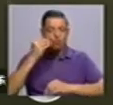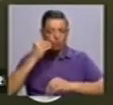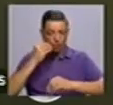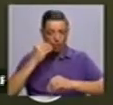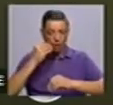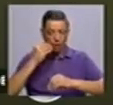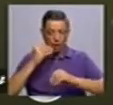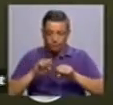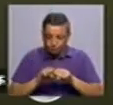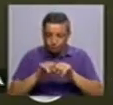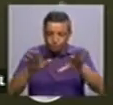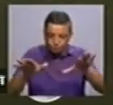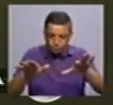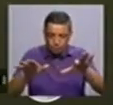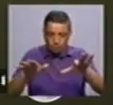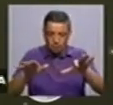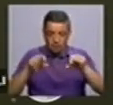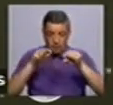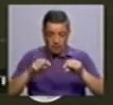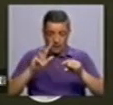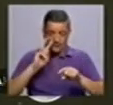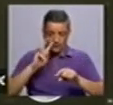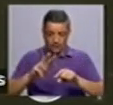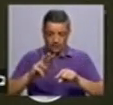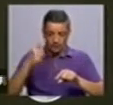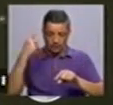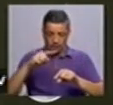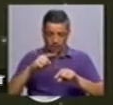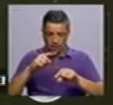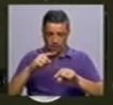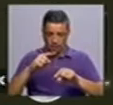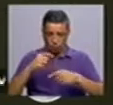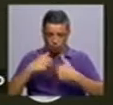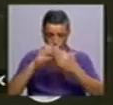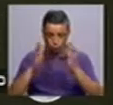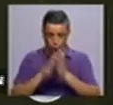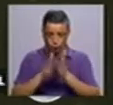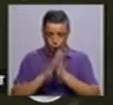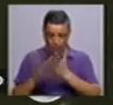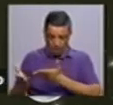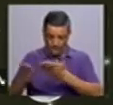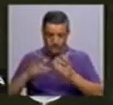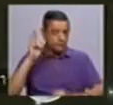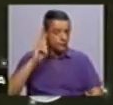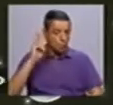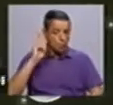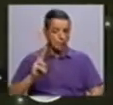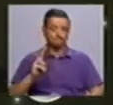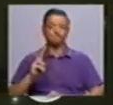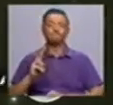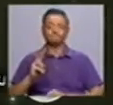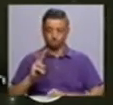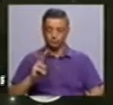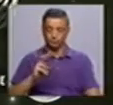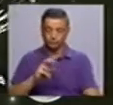depois expande. E, portanto, o Planck, quando olha para essa radiação cósmica de fundo, apresenta-nos um valor para essa